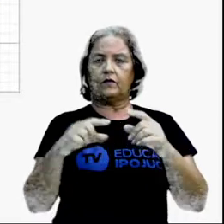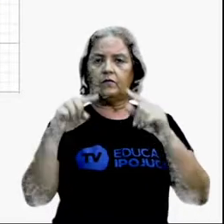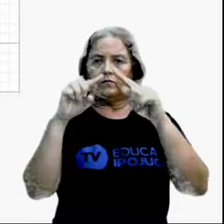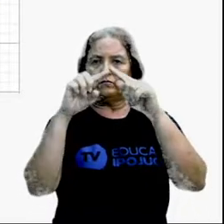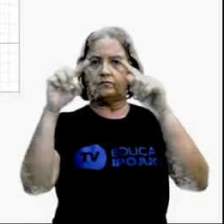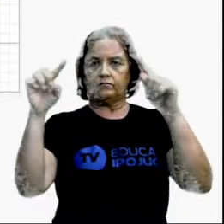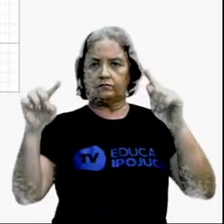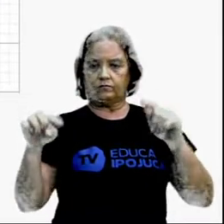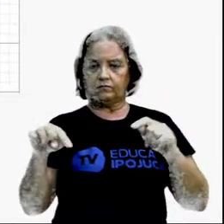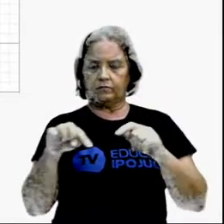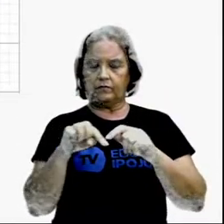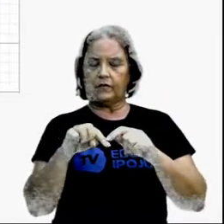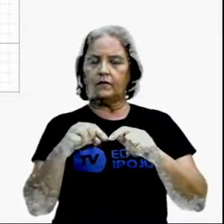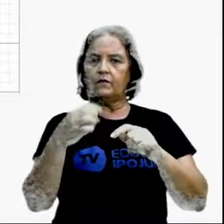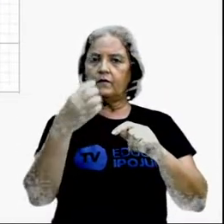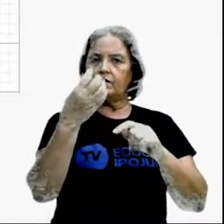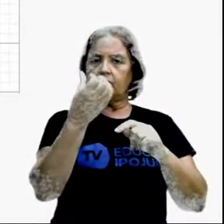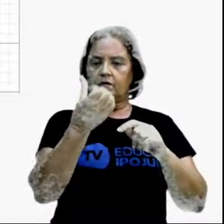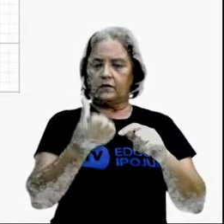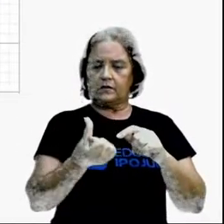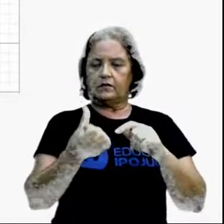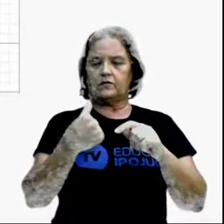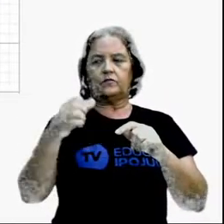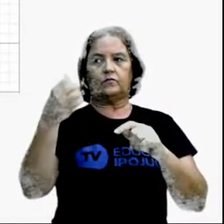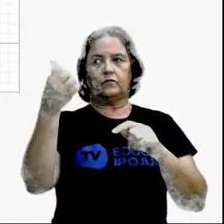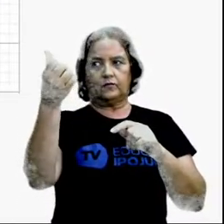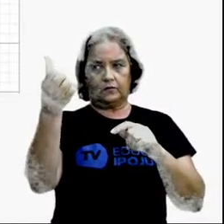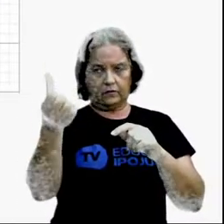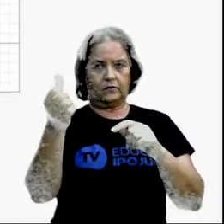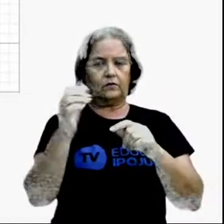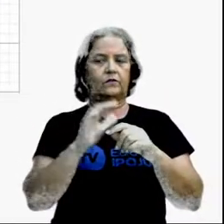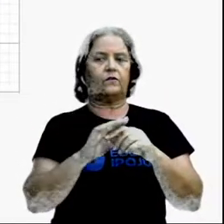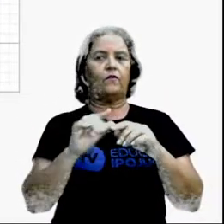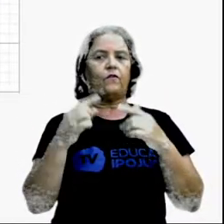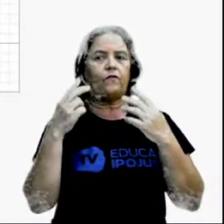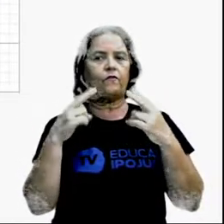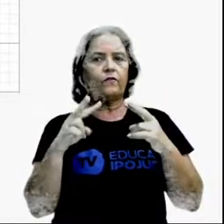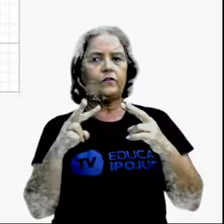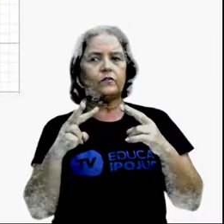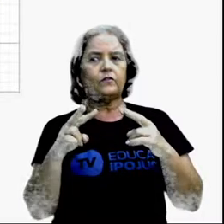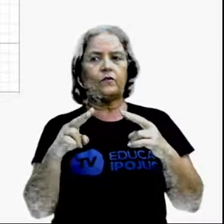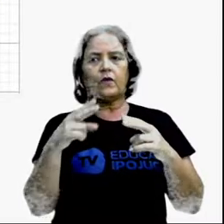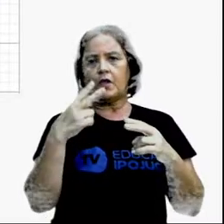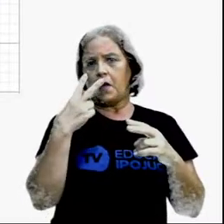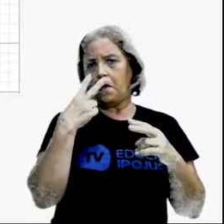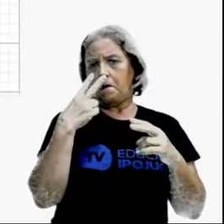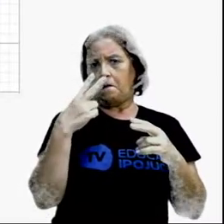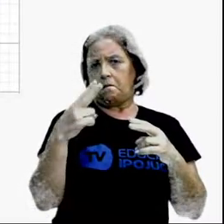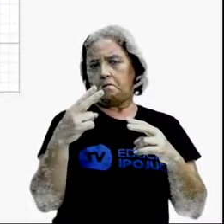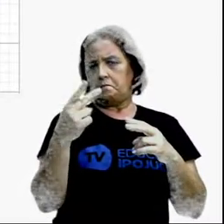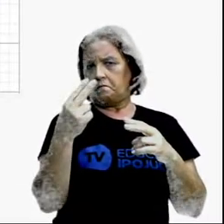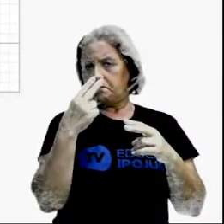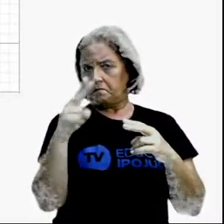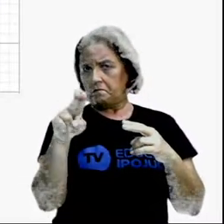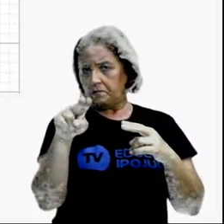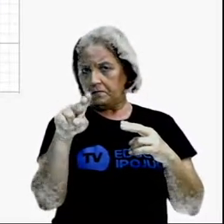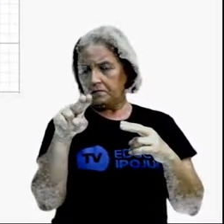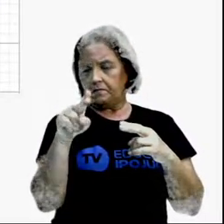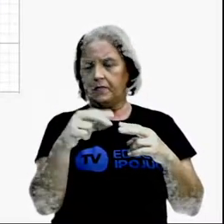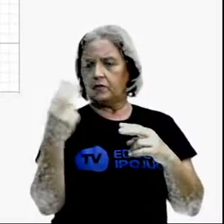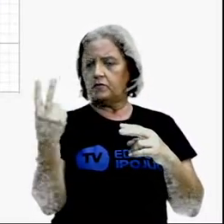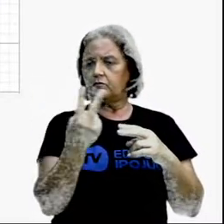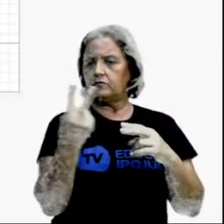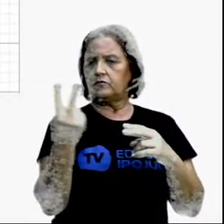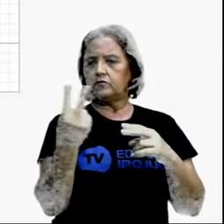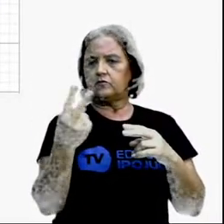quadrado 6 por 6. Agora sim podemos ver semelhança entre esses dois